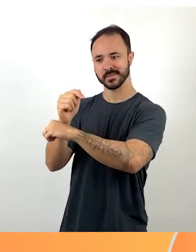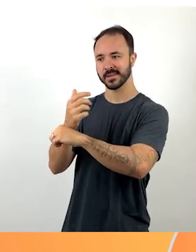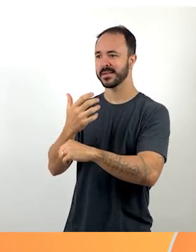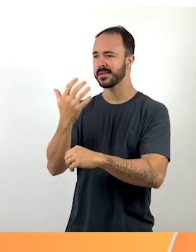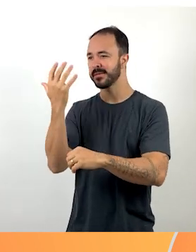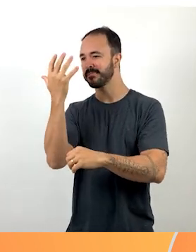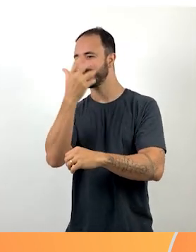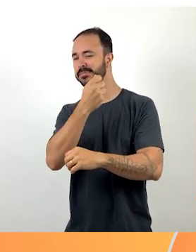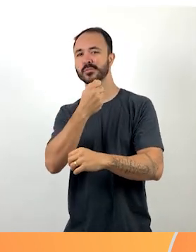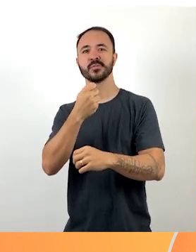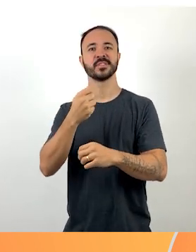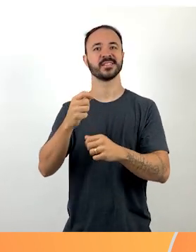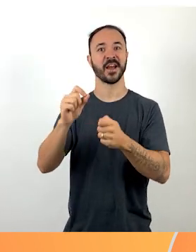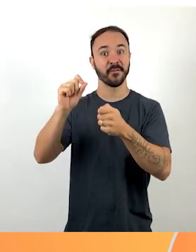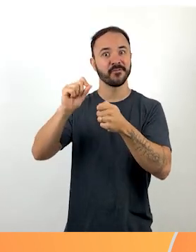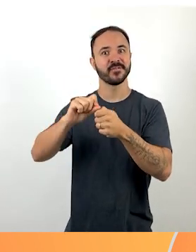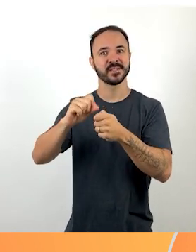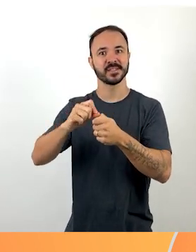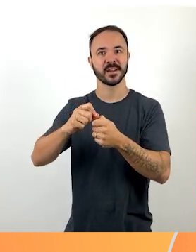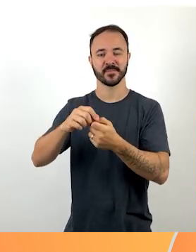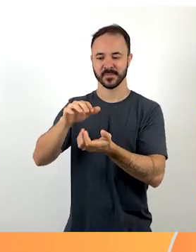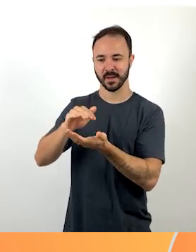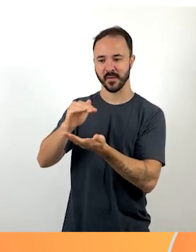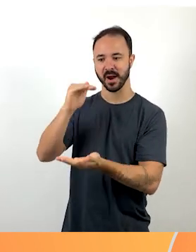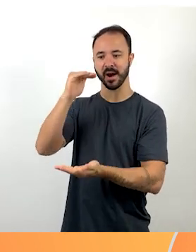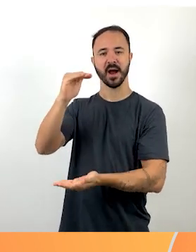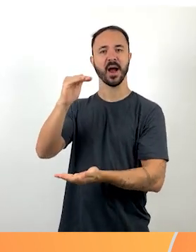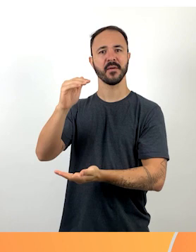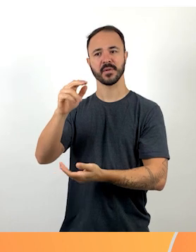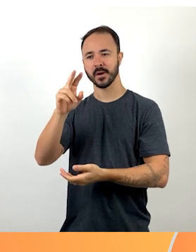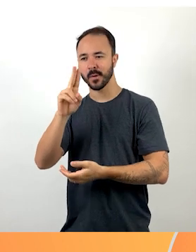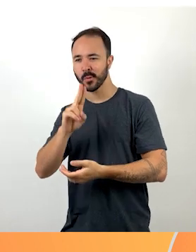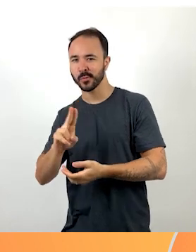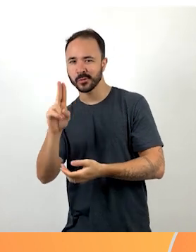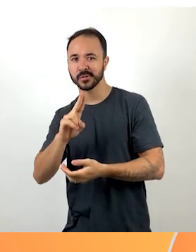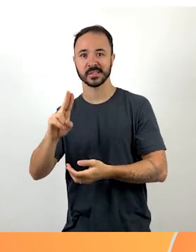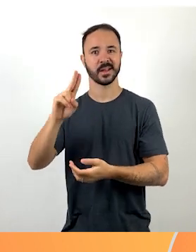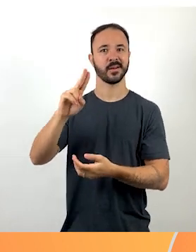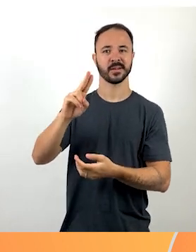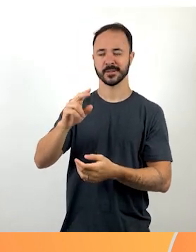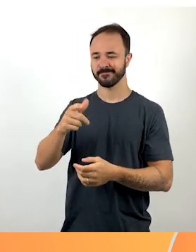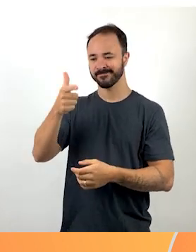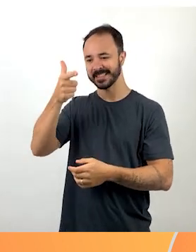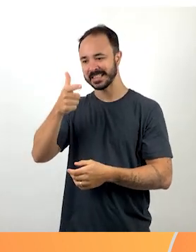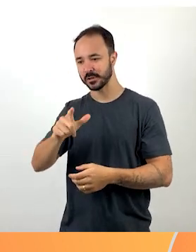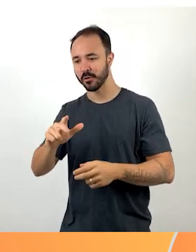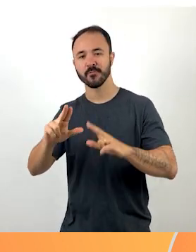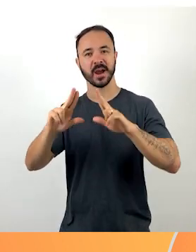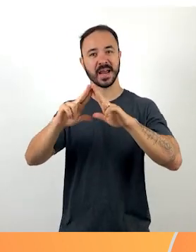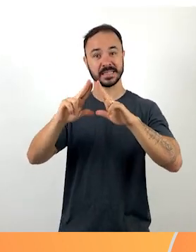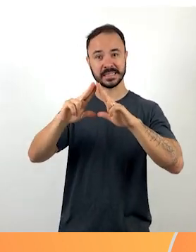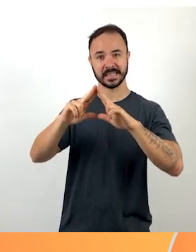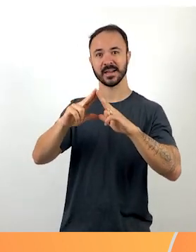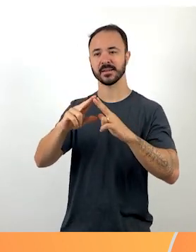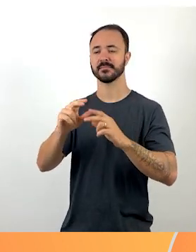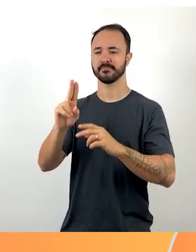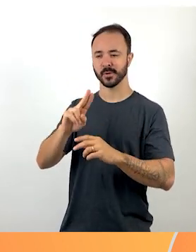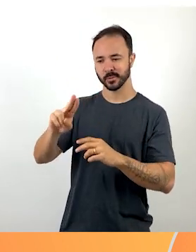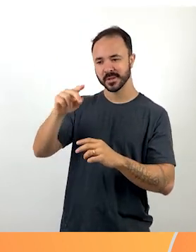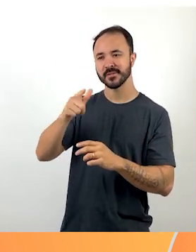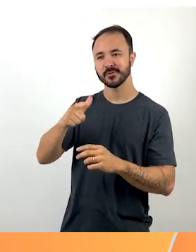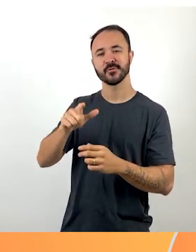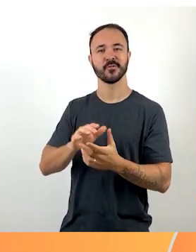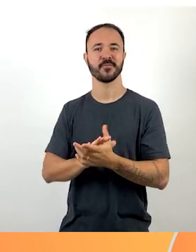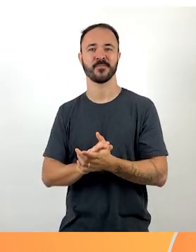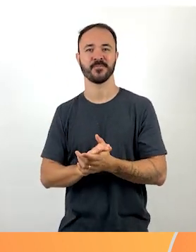paisagismo feito a partir de garrafas PET, ou seja, reciclagem, reutilização de um material.